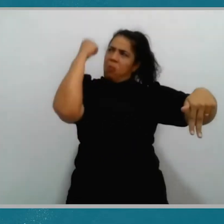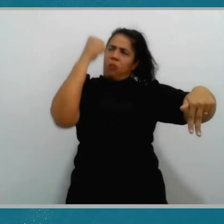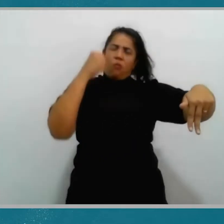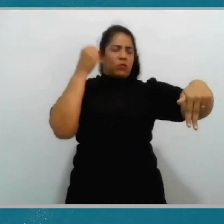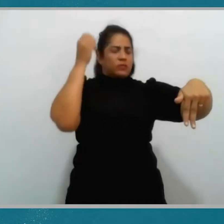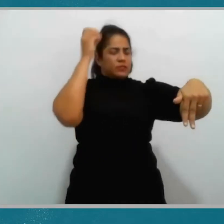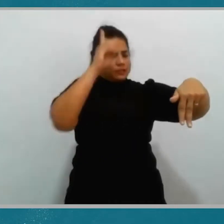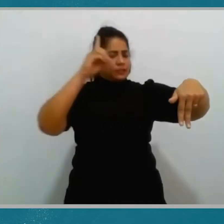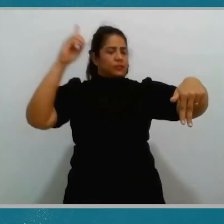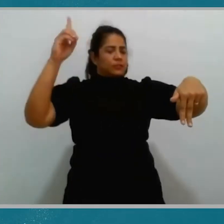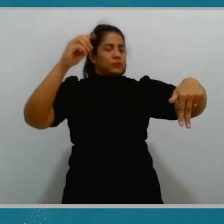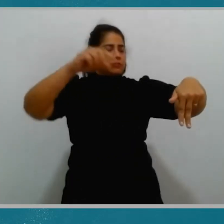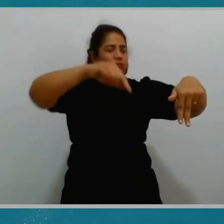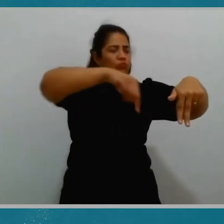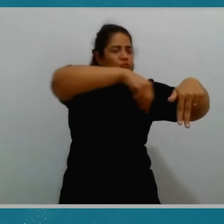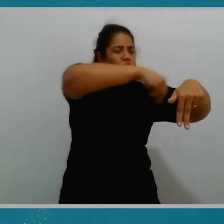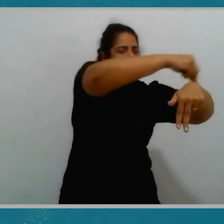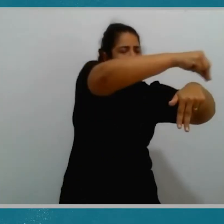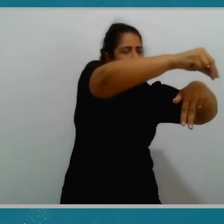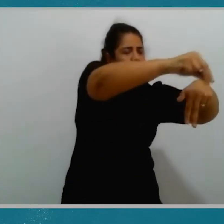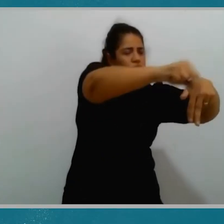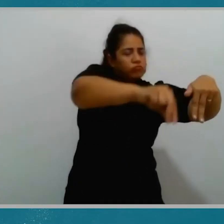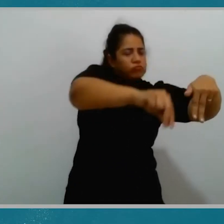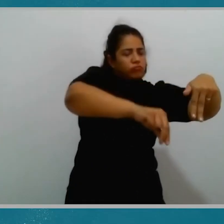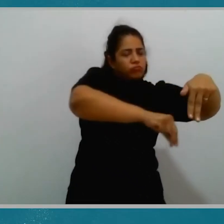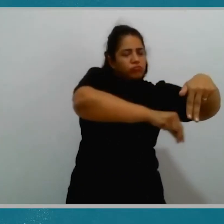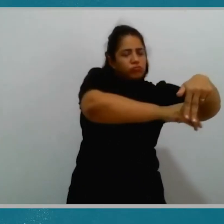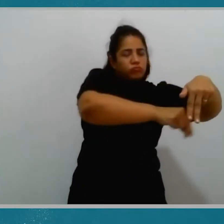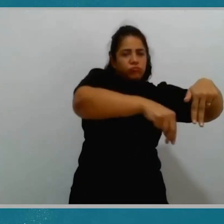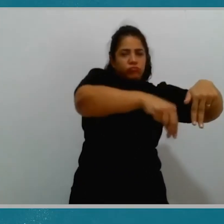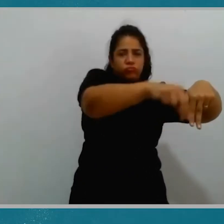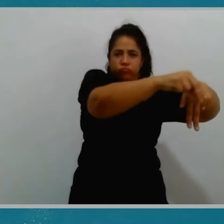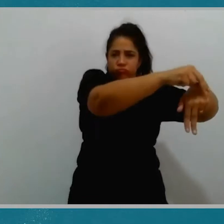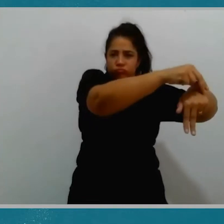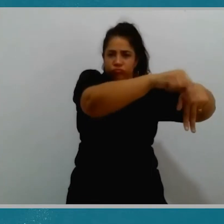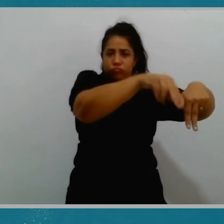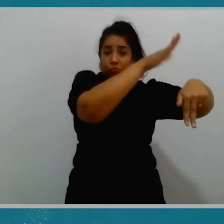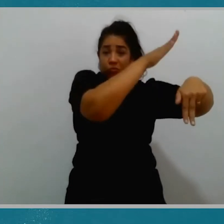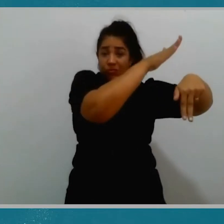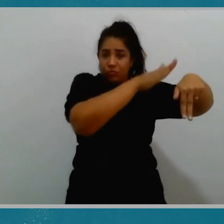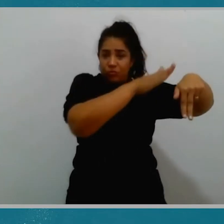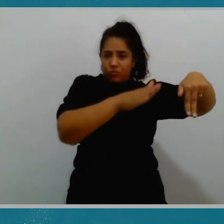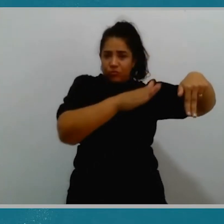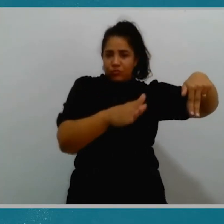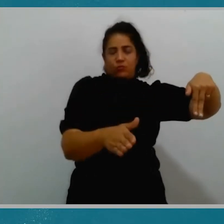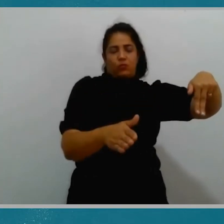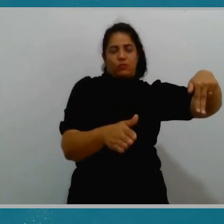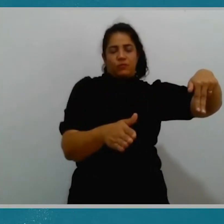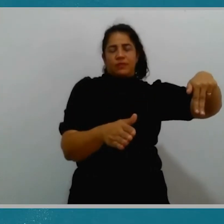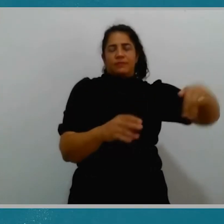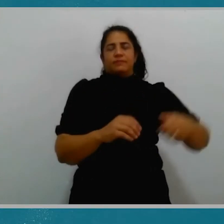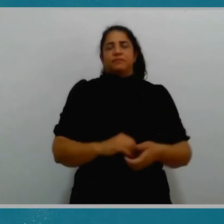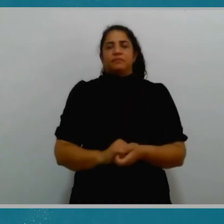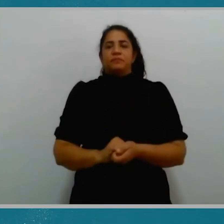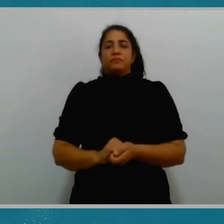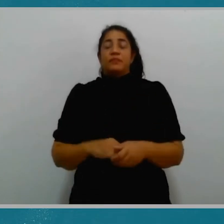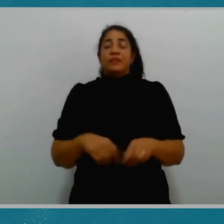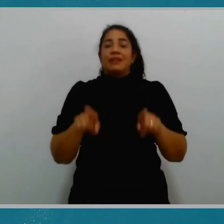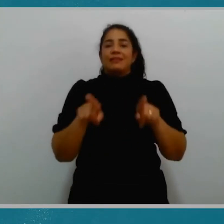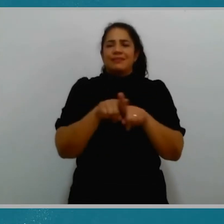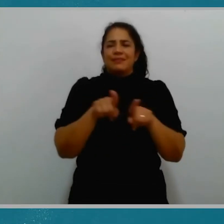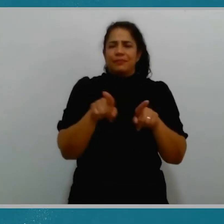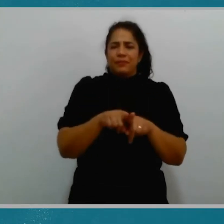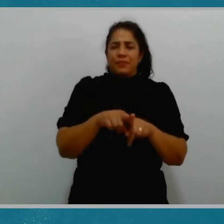te envolverá com a sua sombra. Por isso também o ente santo que há de nascer